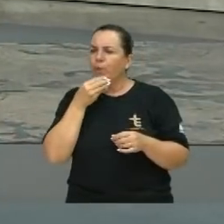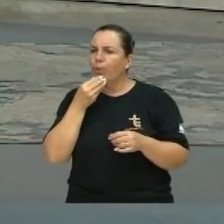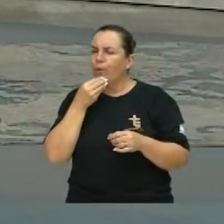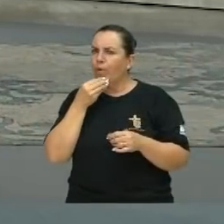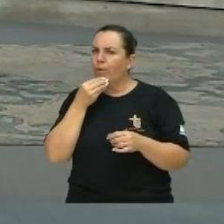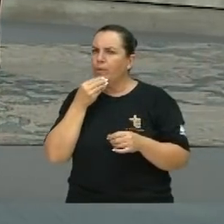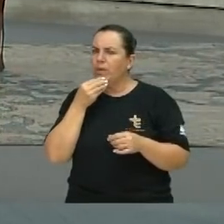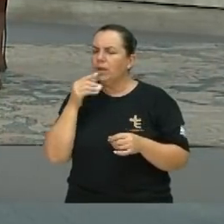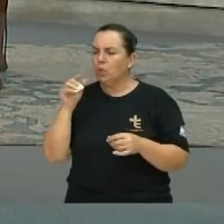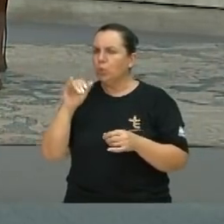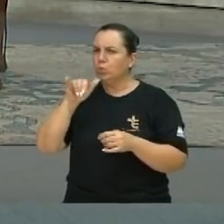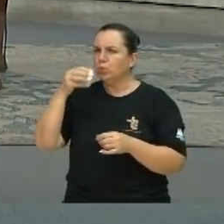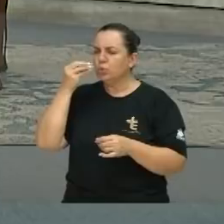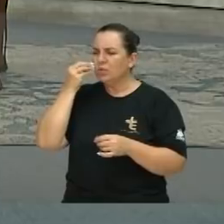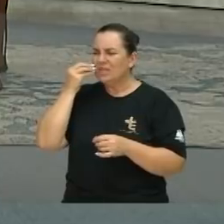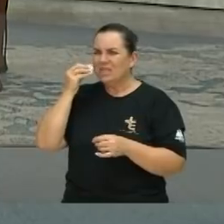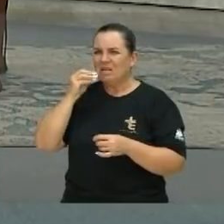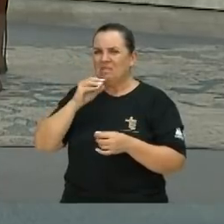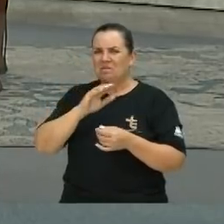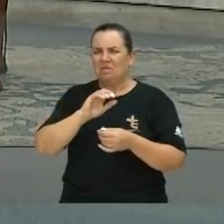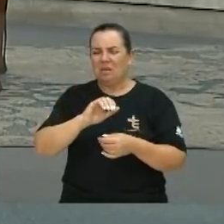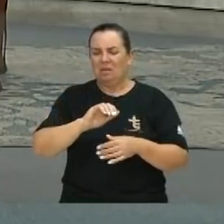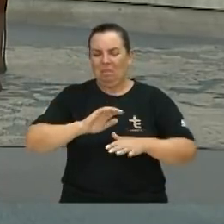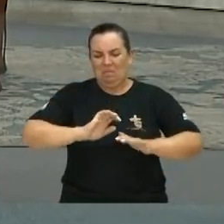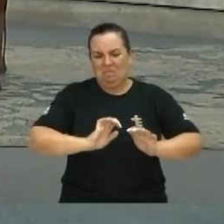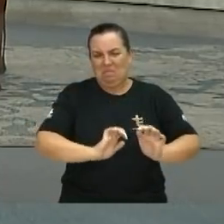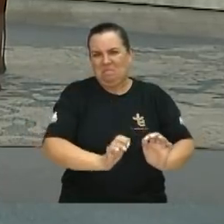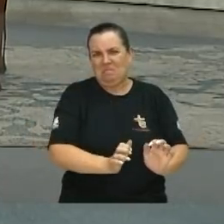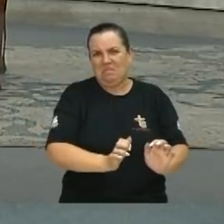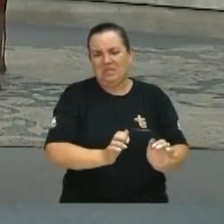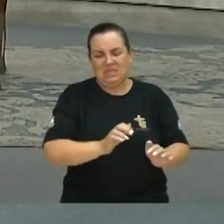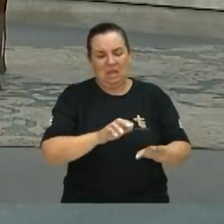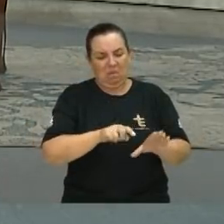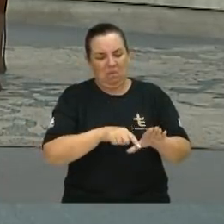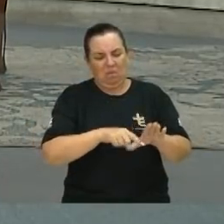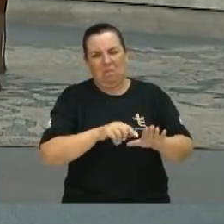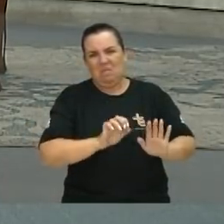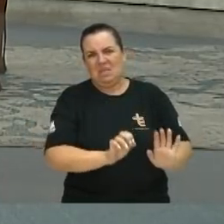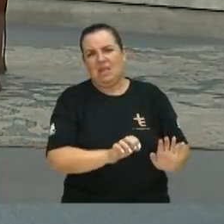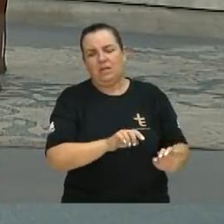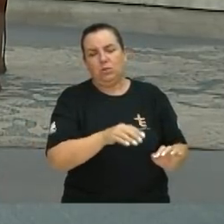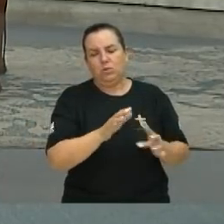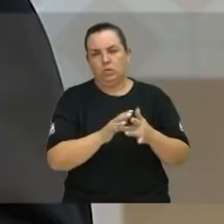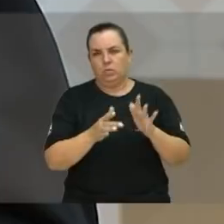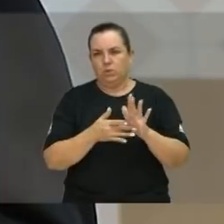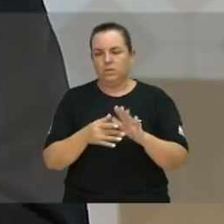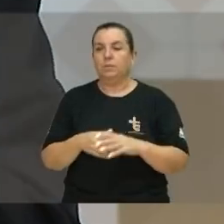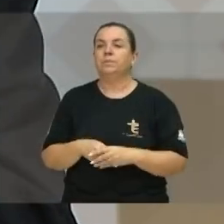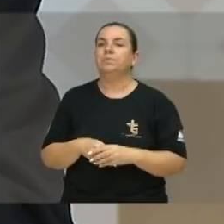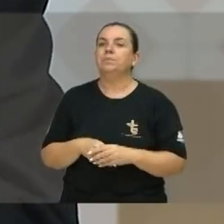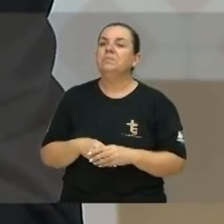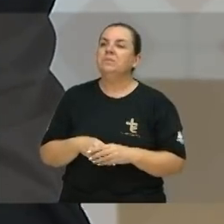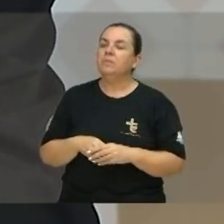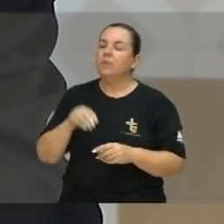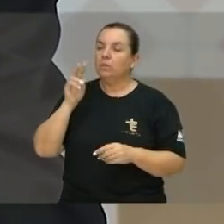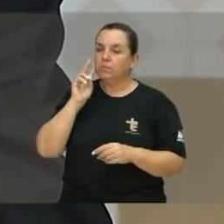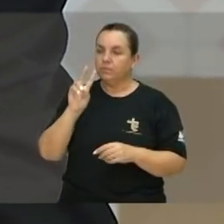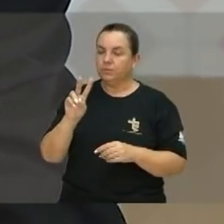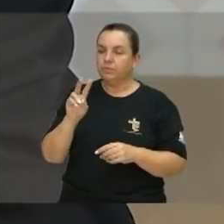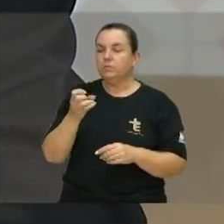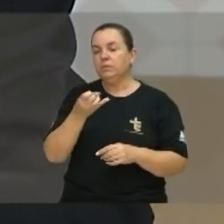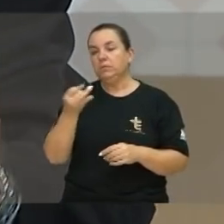bisotê alô e ainda sim vamos ver daqui a alguns versículos que o